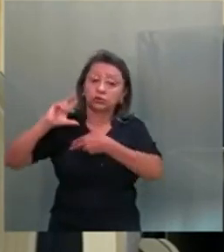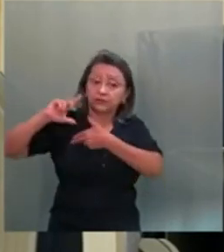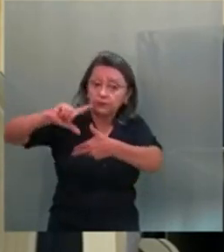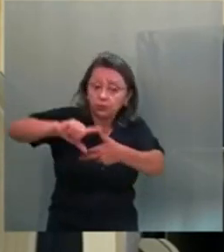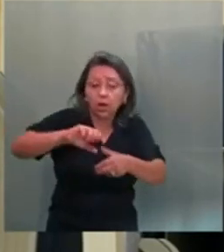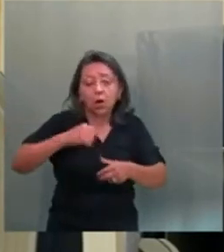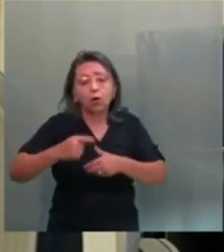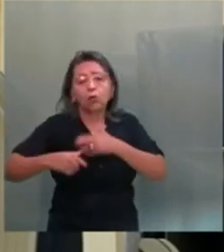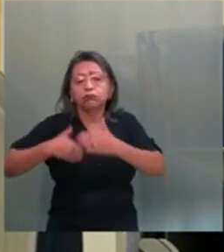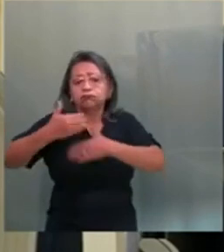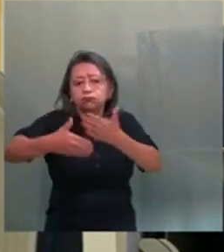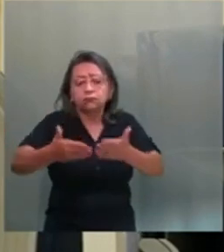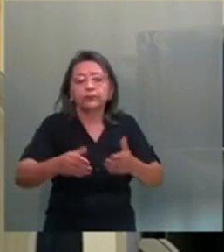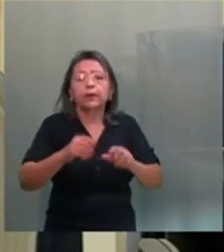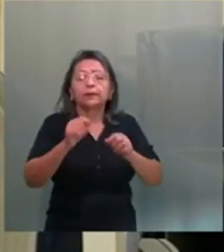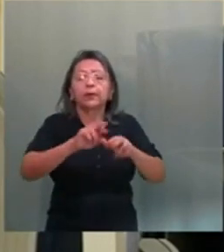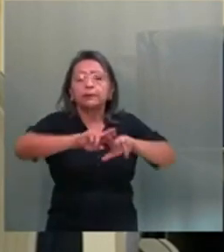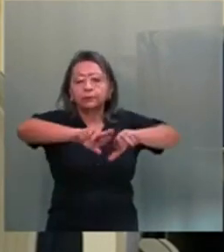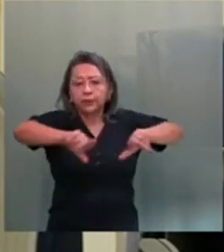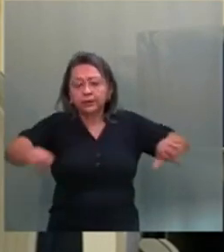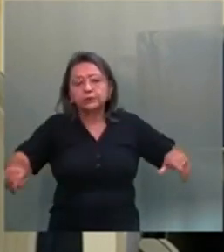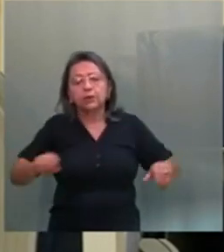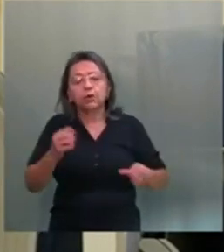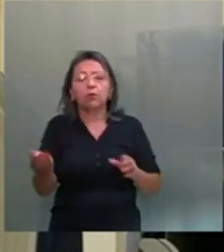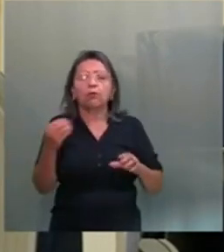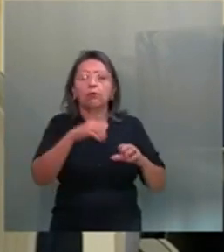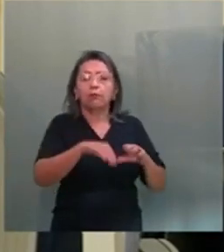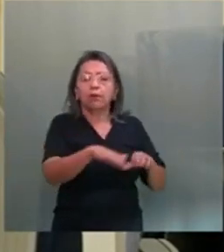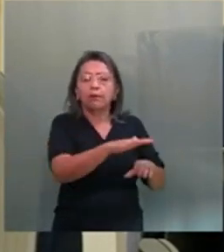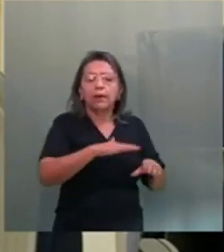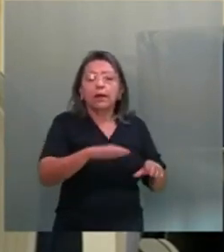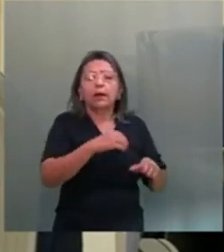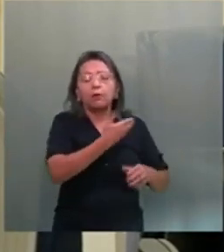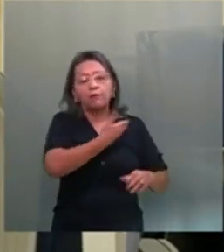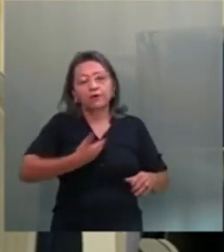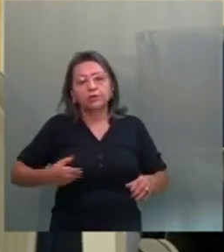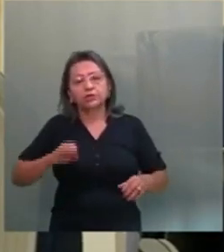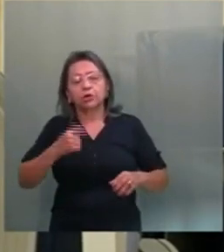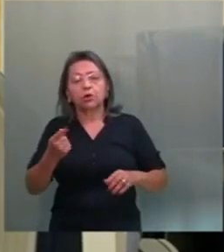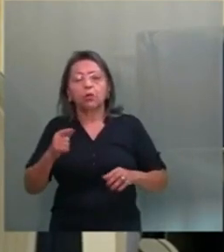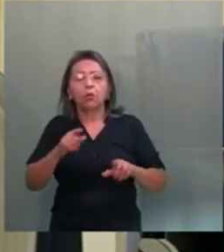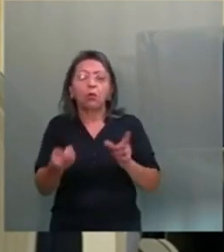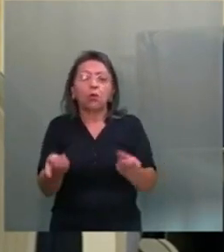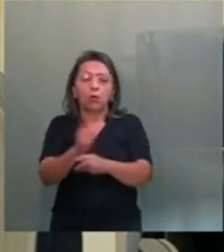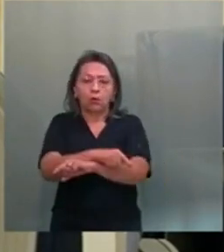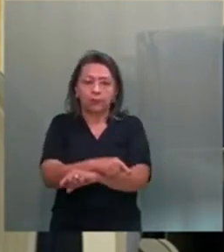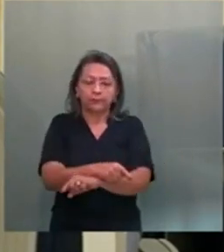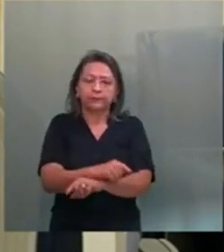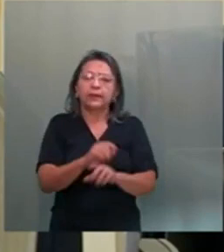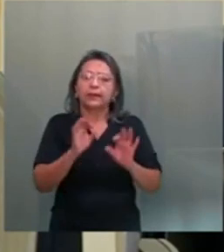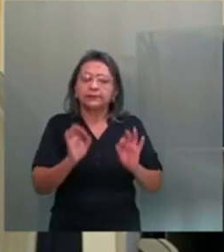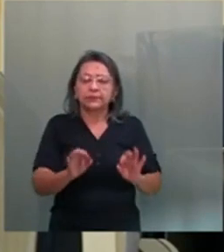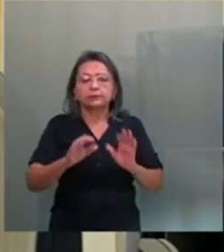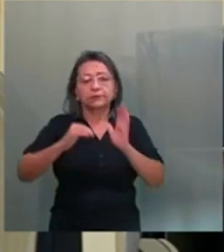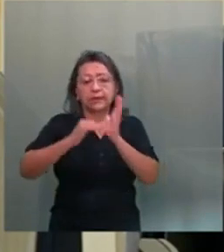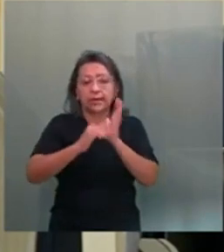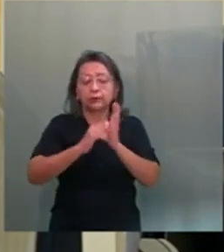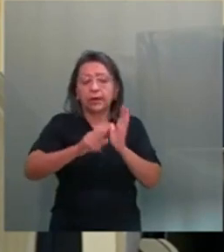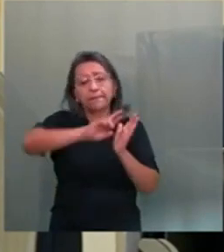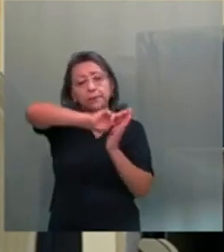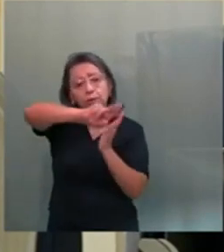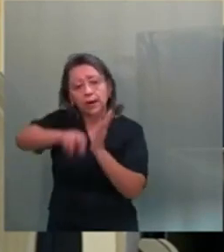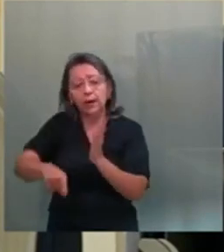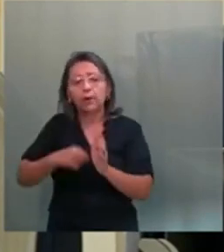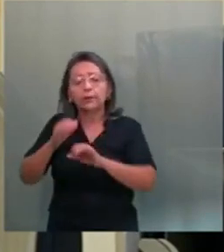ou progressistas, ruralistas ou ambientalistas, governistas ou oposicionistas. Sendo o Senado plural,